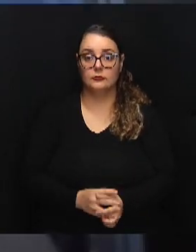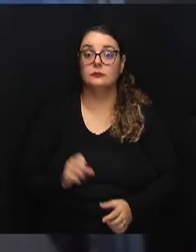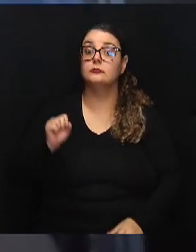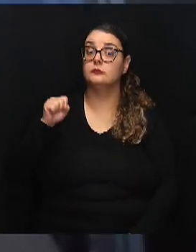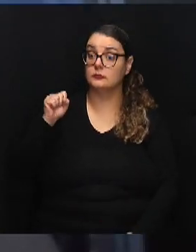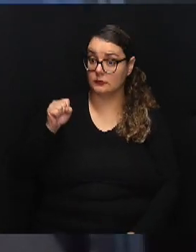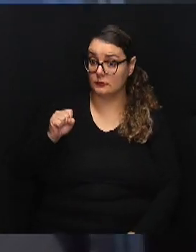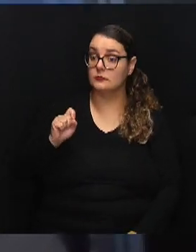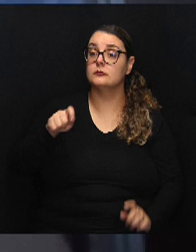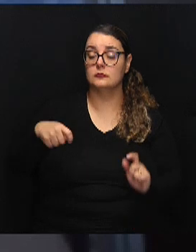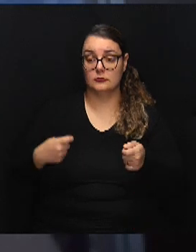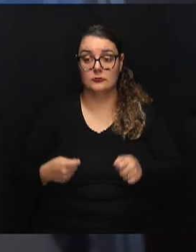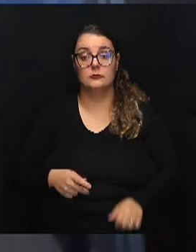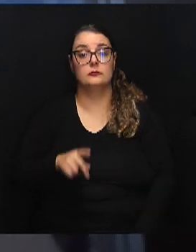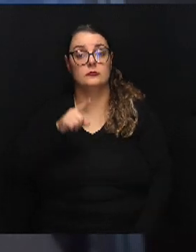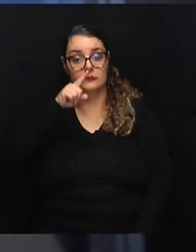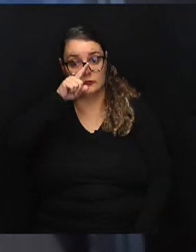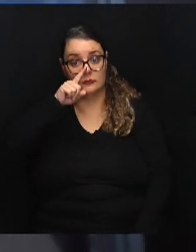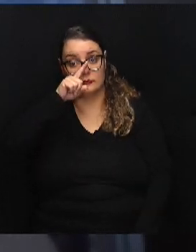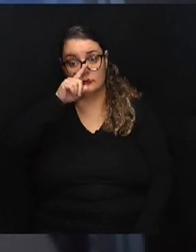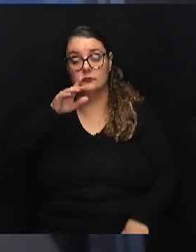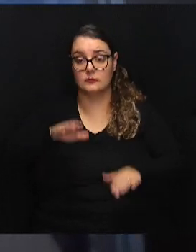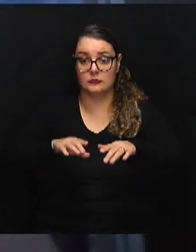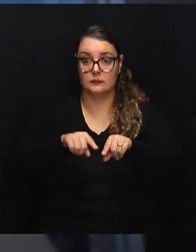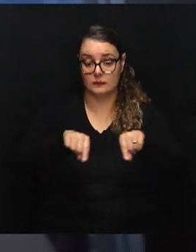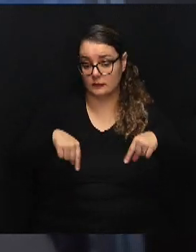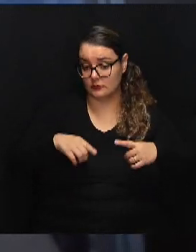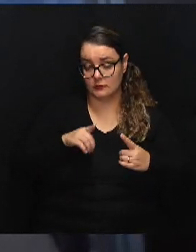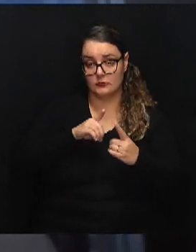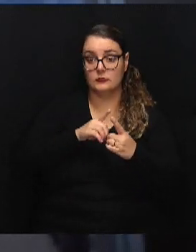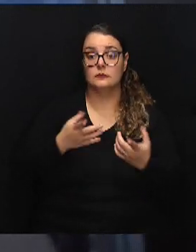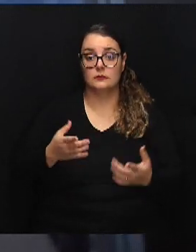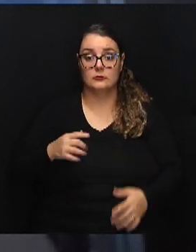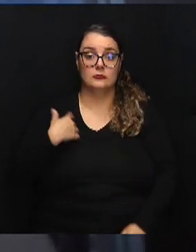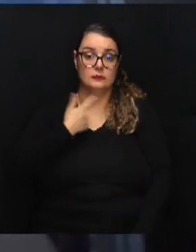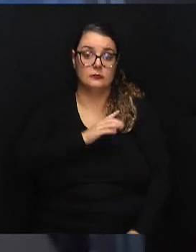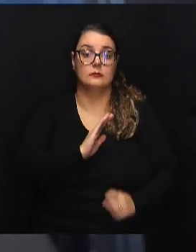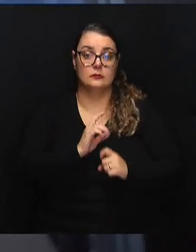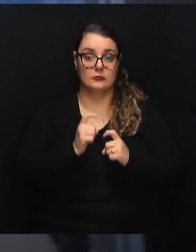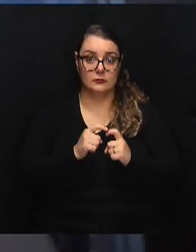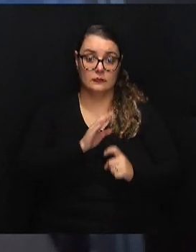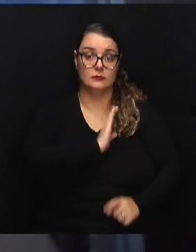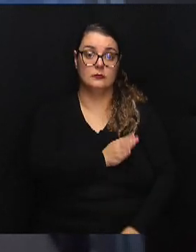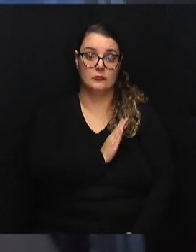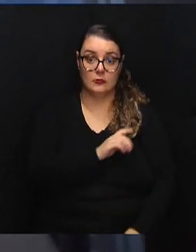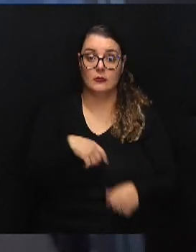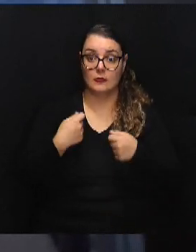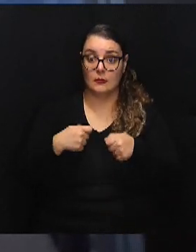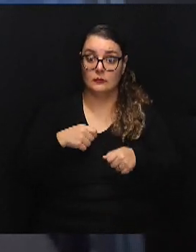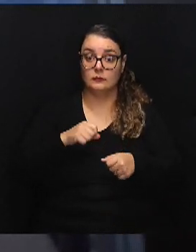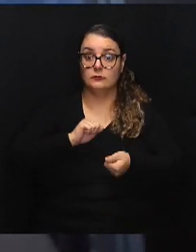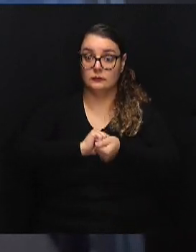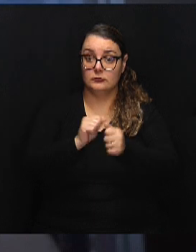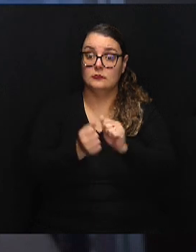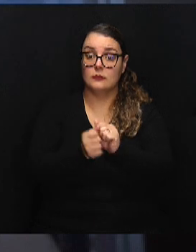Sim, é um sinal de risco, e muitas vezes no consultório, né, nós, cardiologistas que fazemos consultório, a gente precisa